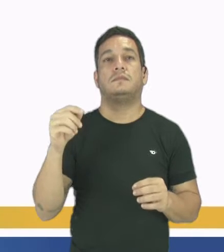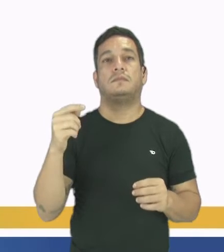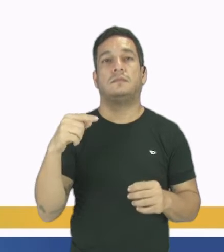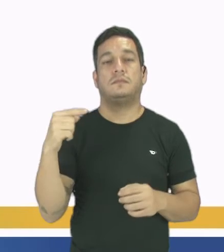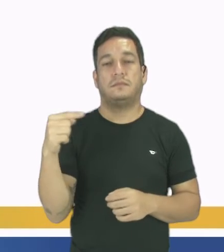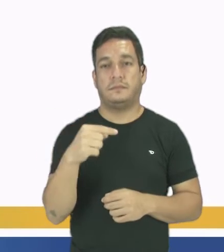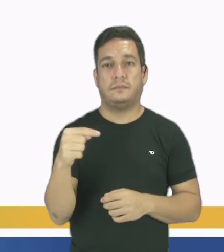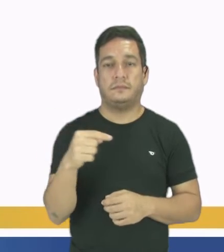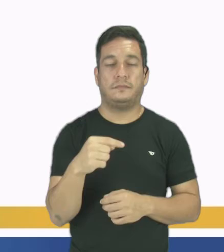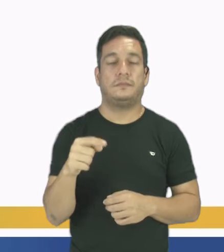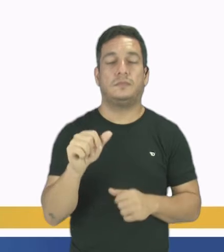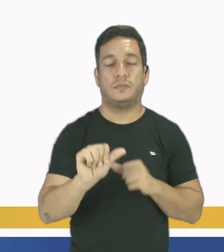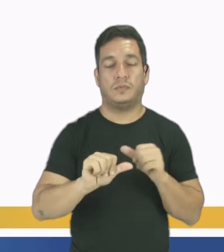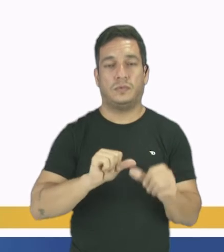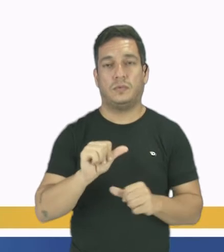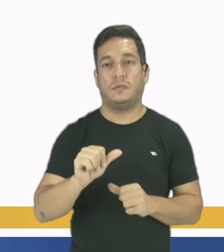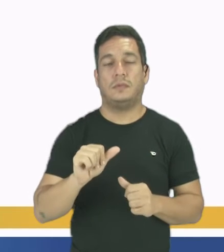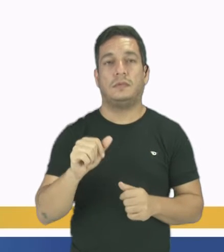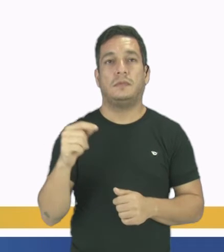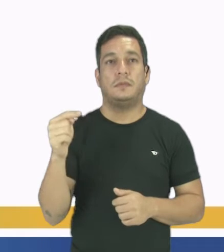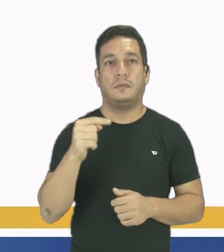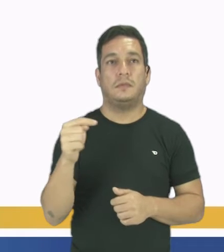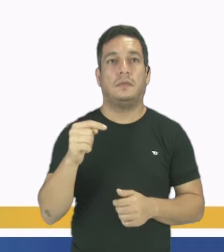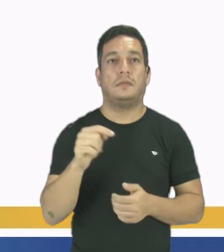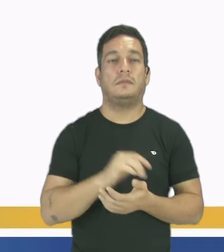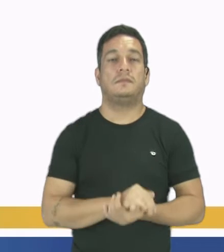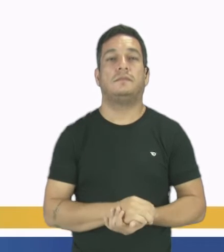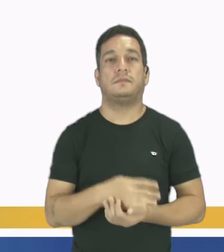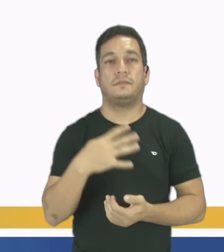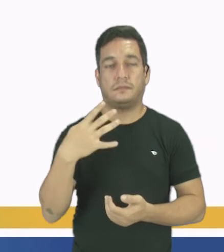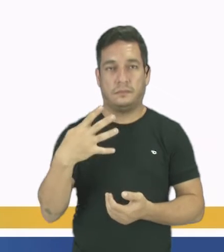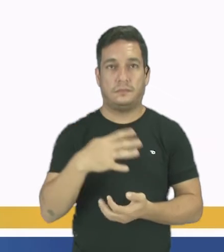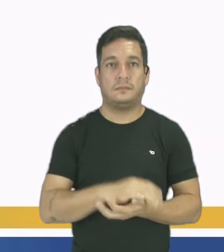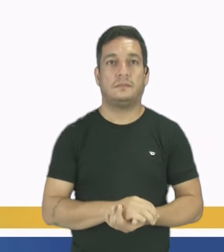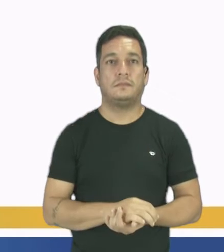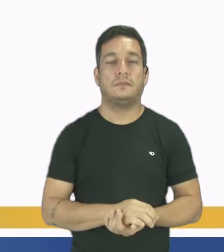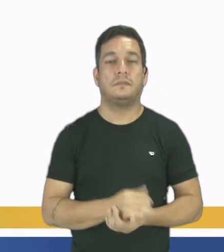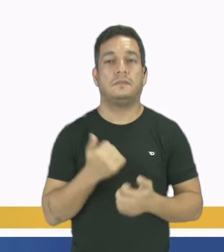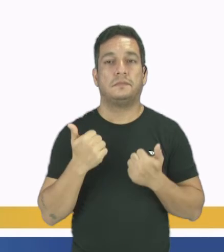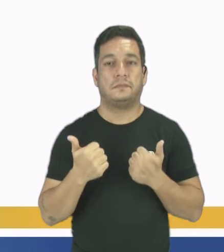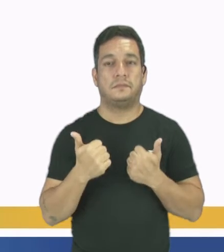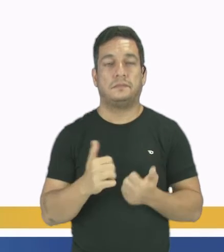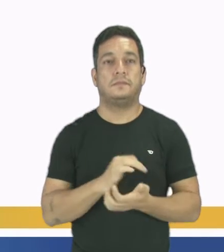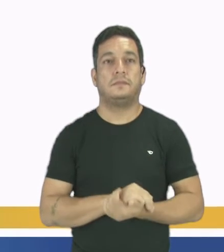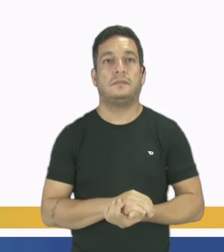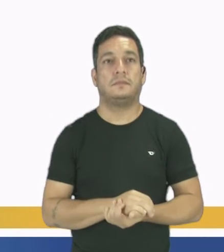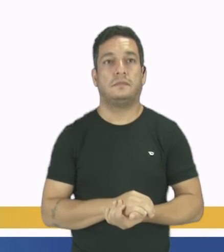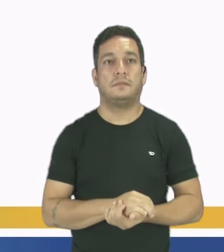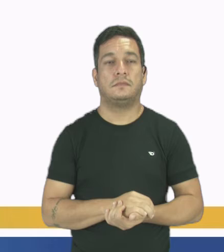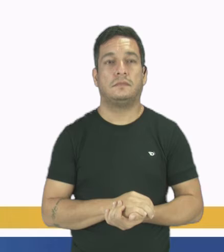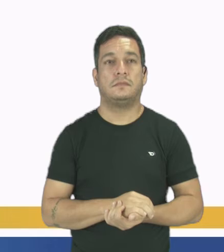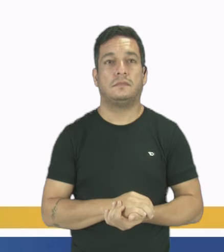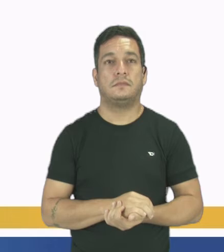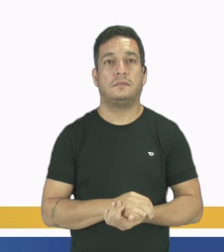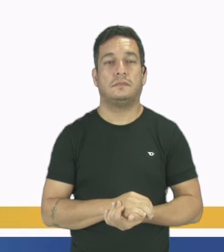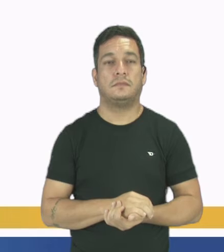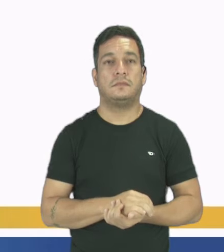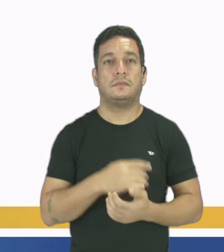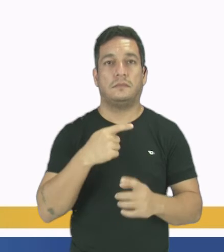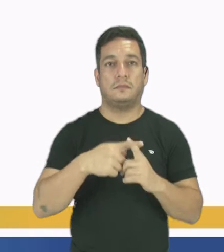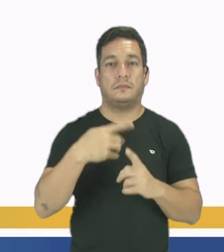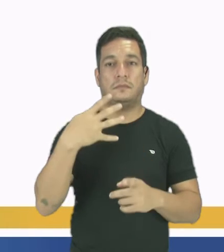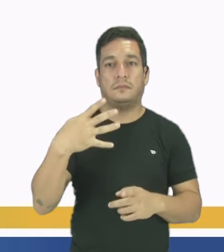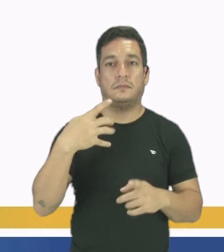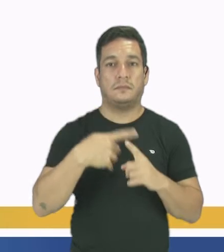com o sinal trocado. Então vai ficar menos 4. Tudo bem? E aí vai aparecer mais